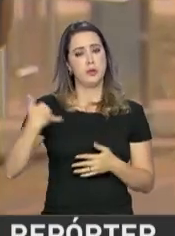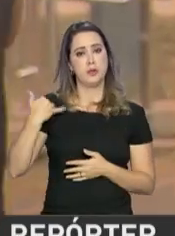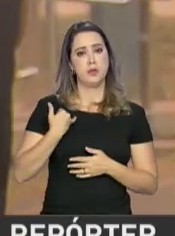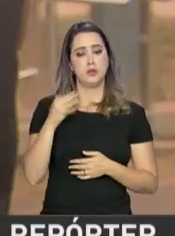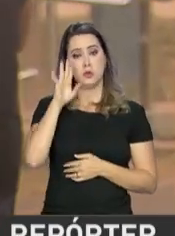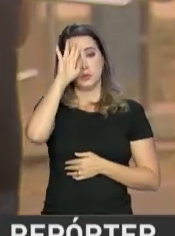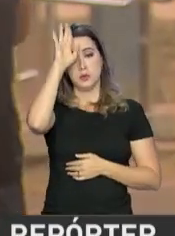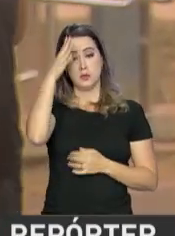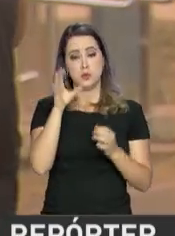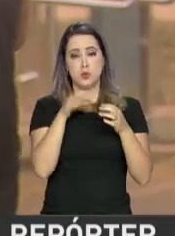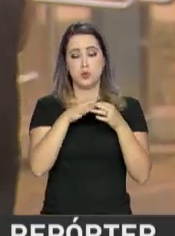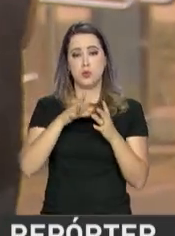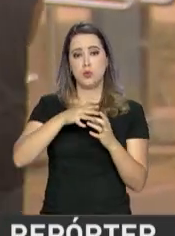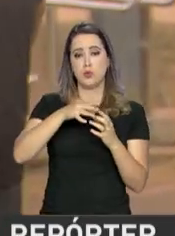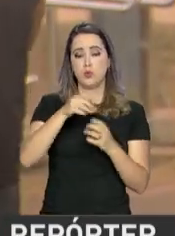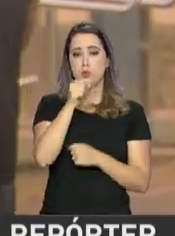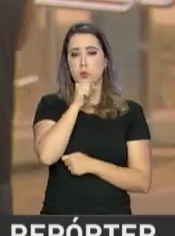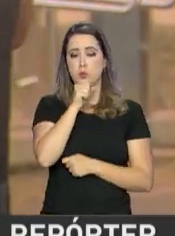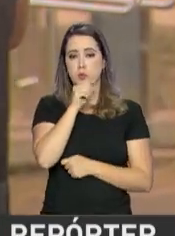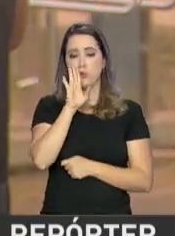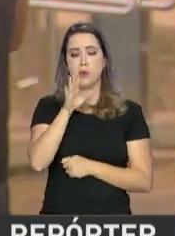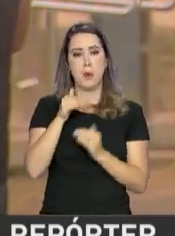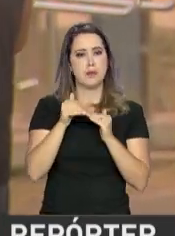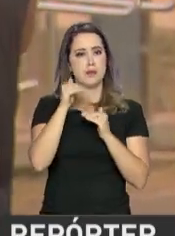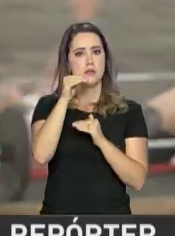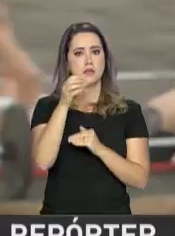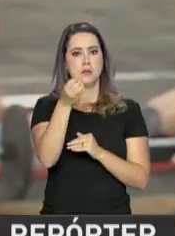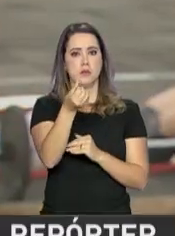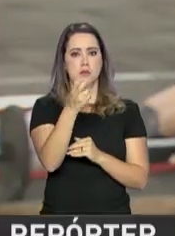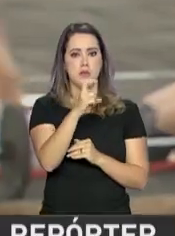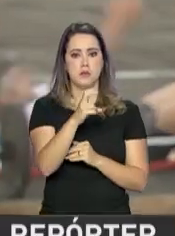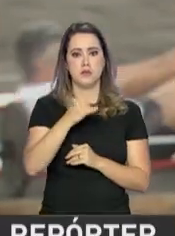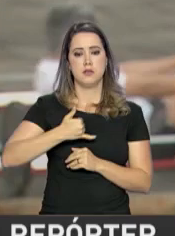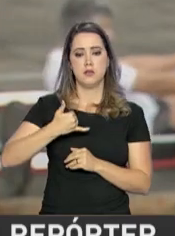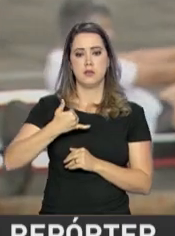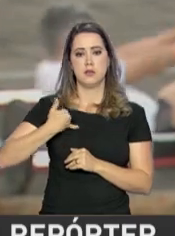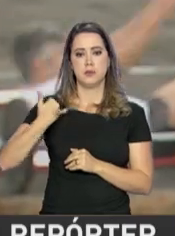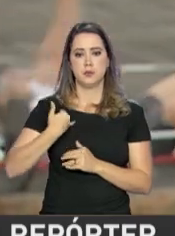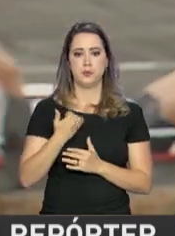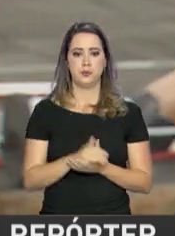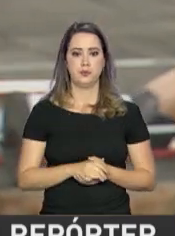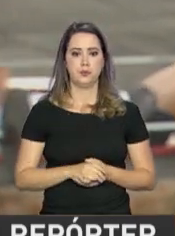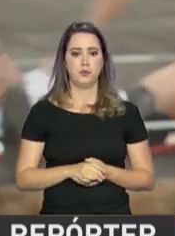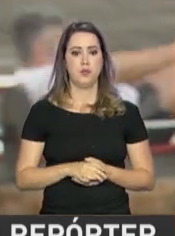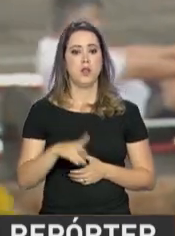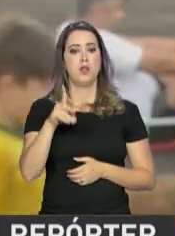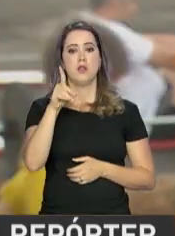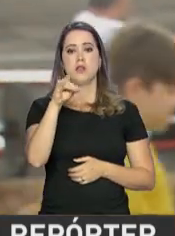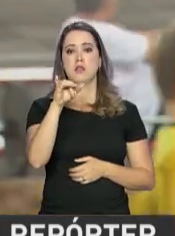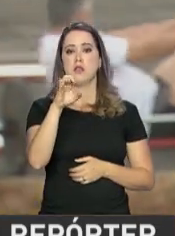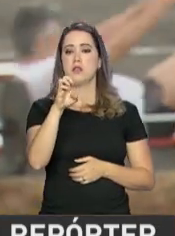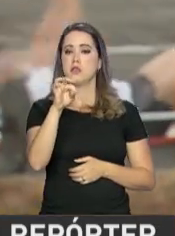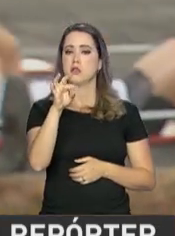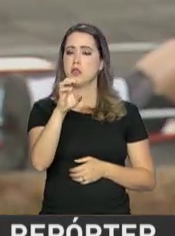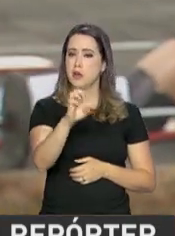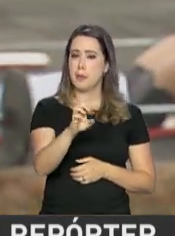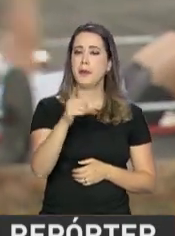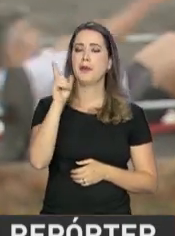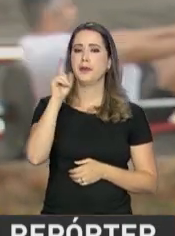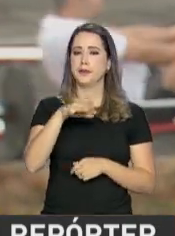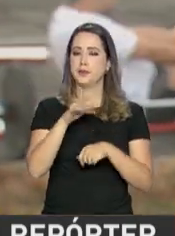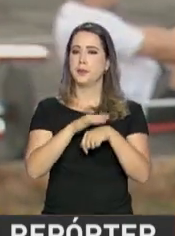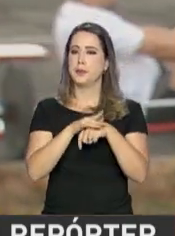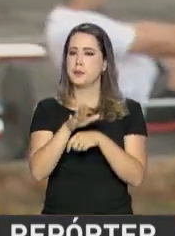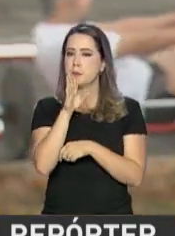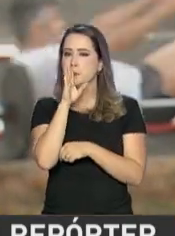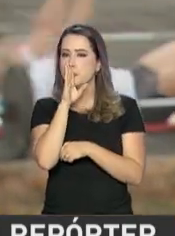entre idosos com mais de 65 anos a diabetes é uma doença silenciosa crônica e pode até levar à